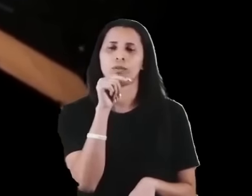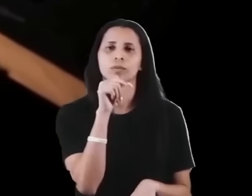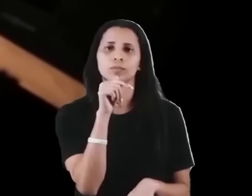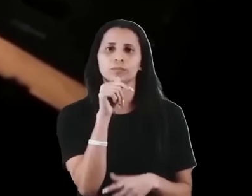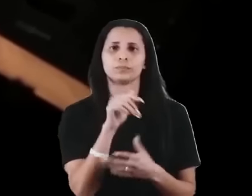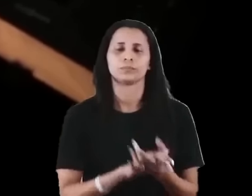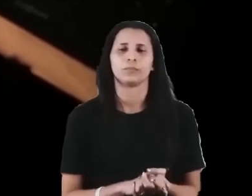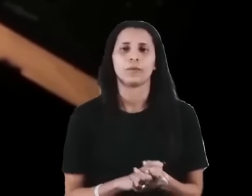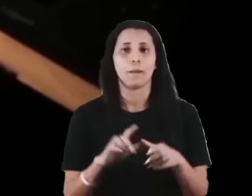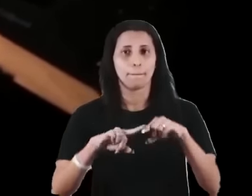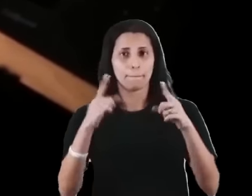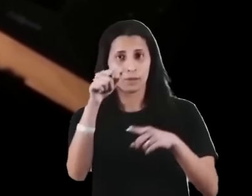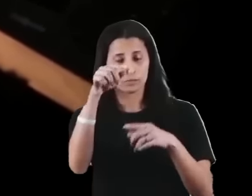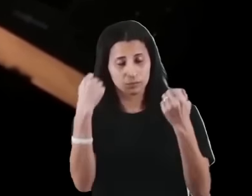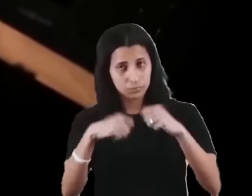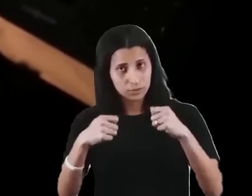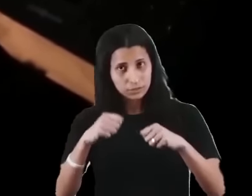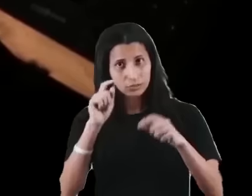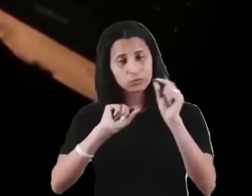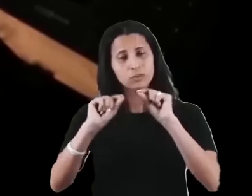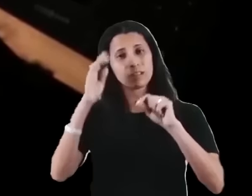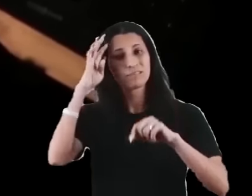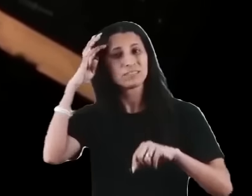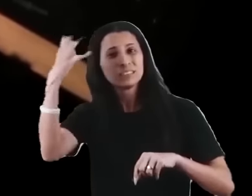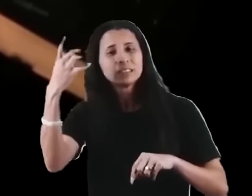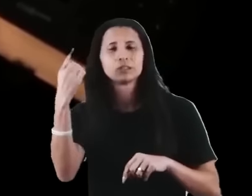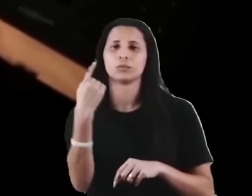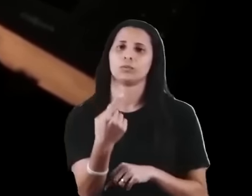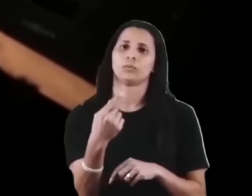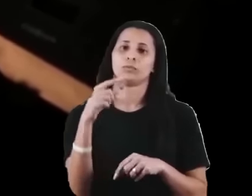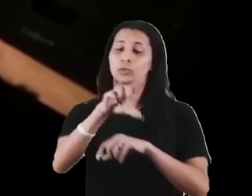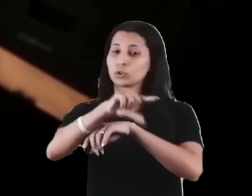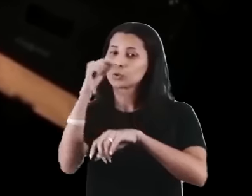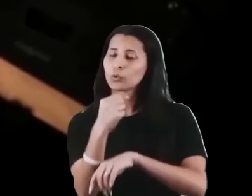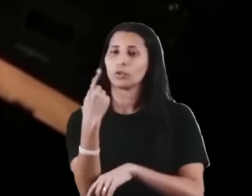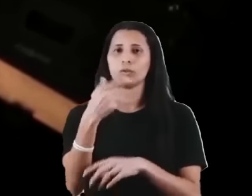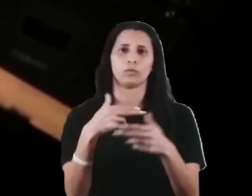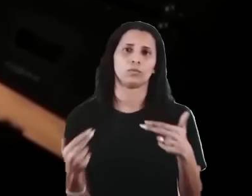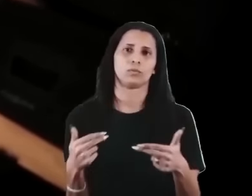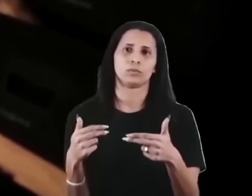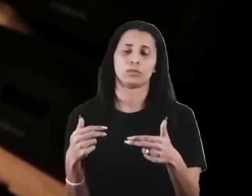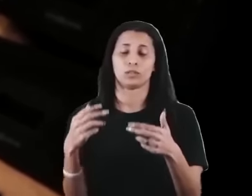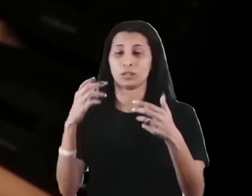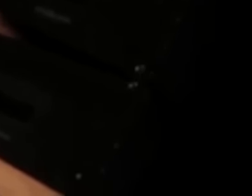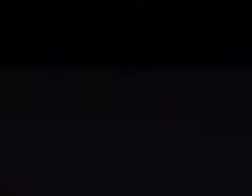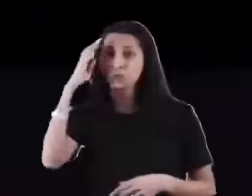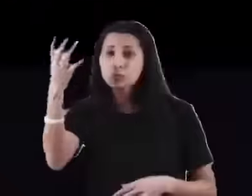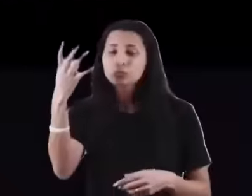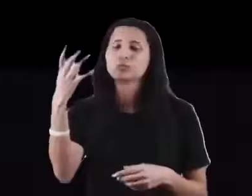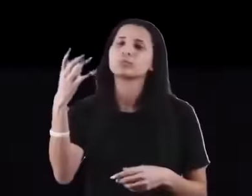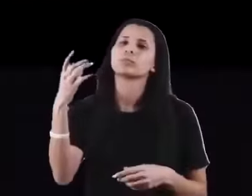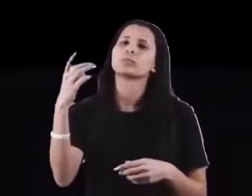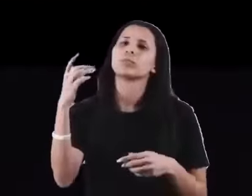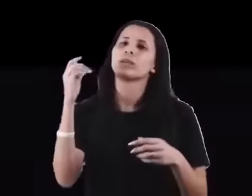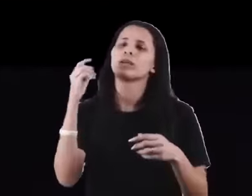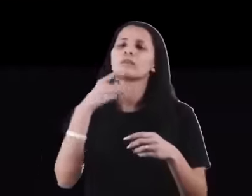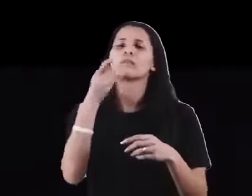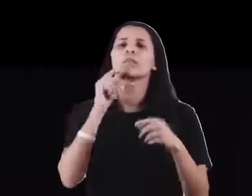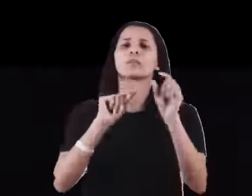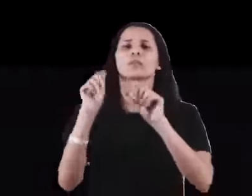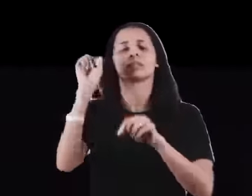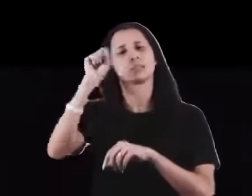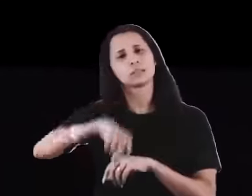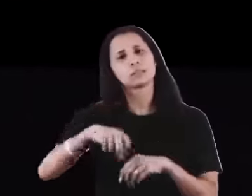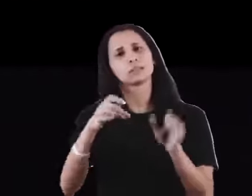É mas você precisa tomar uma decisão você precisa fazer uma escolha a escolha de dizer sim para Jesus a escolha de